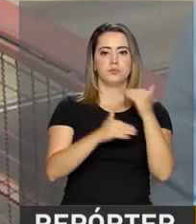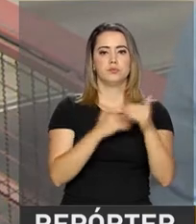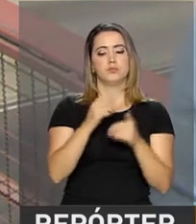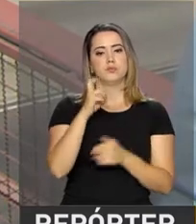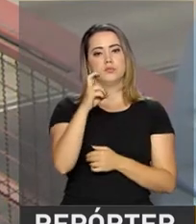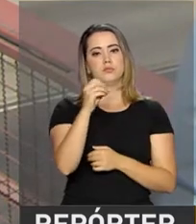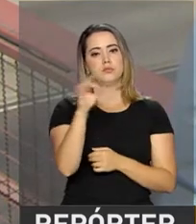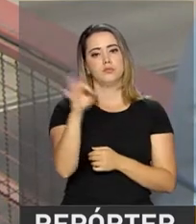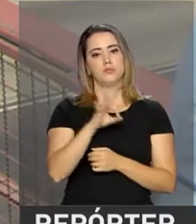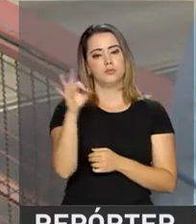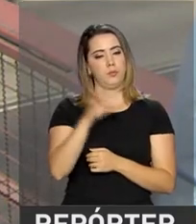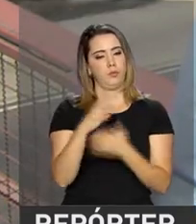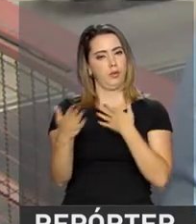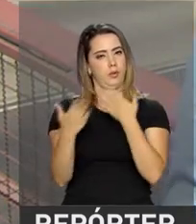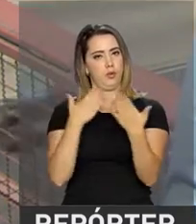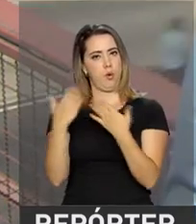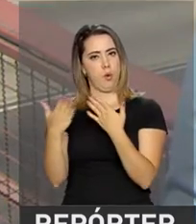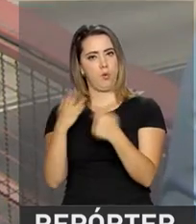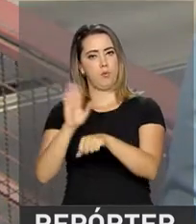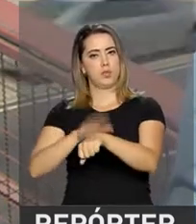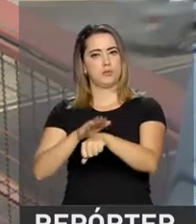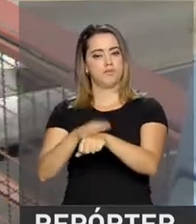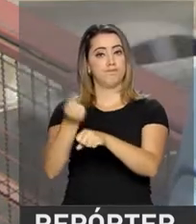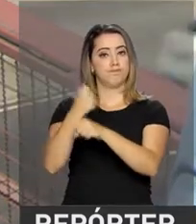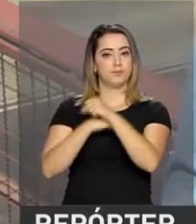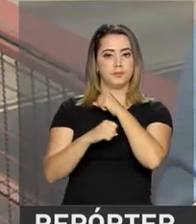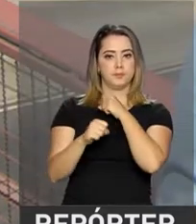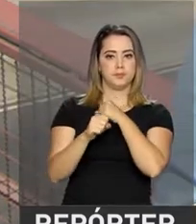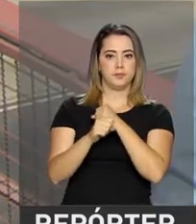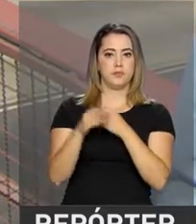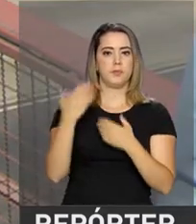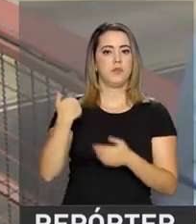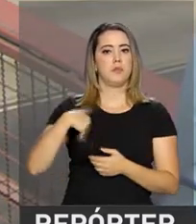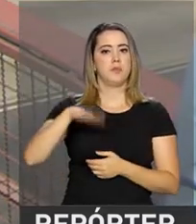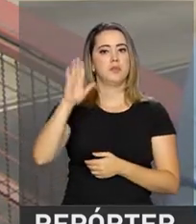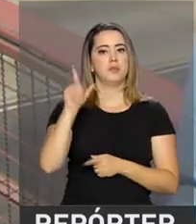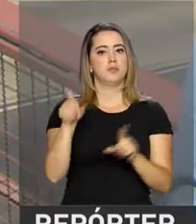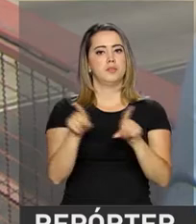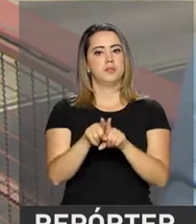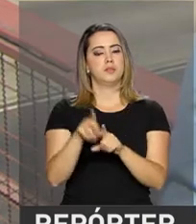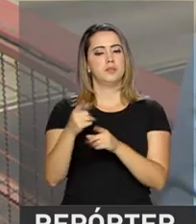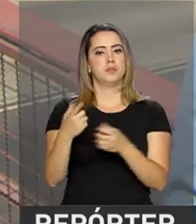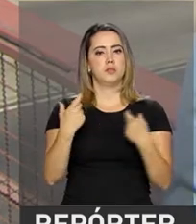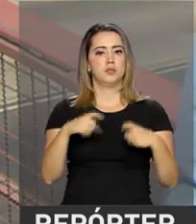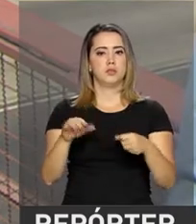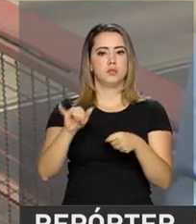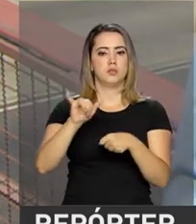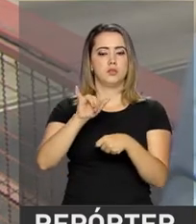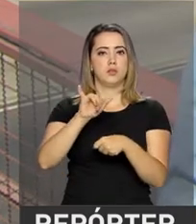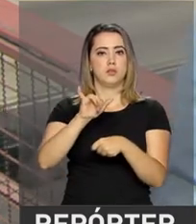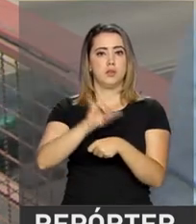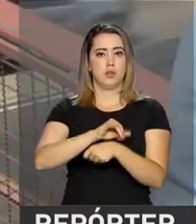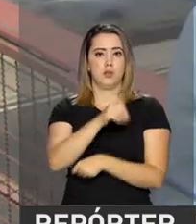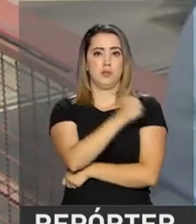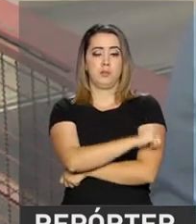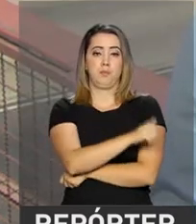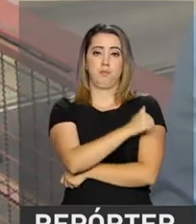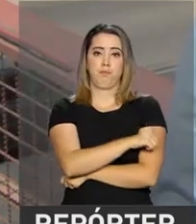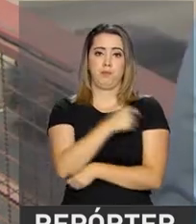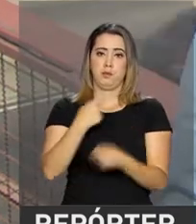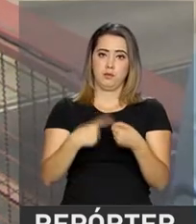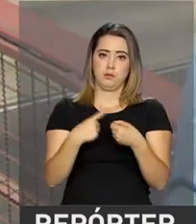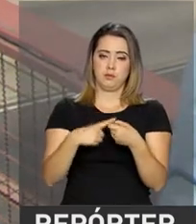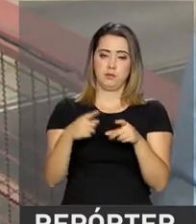de 50% em relação ao mesmo período do ano passado. A maioria deles na região metropolitana do Rio de Janeiro e na